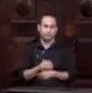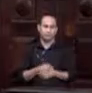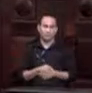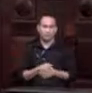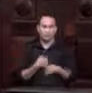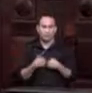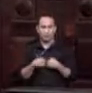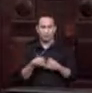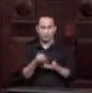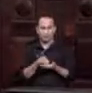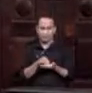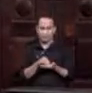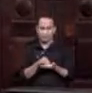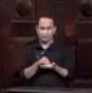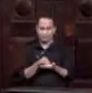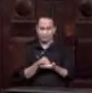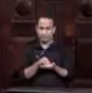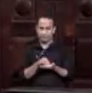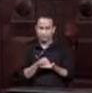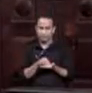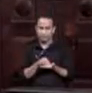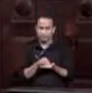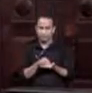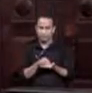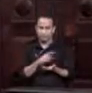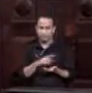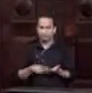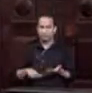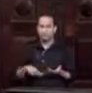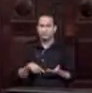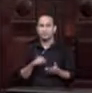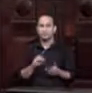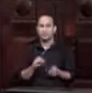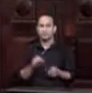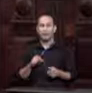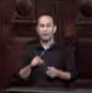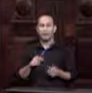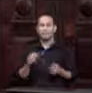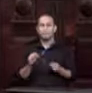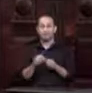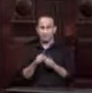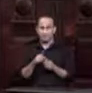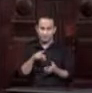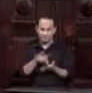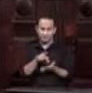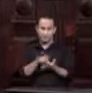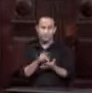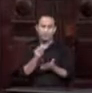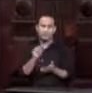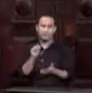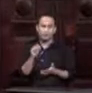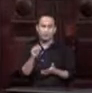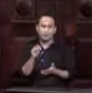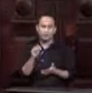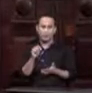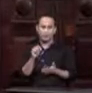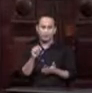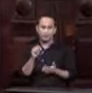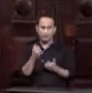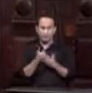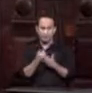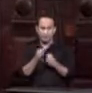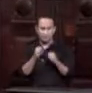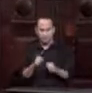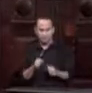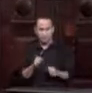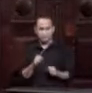governo do presidente ilegítimo Temer, que ele cumpra realmente, que o ministro Henrique Meirelles possa